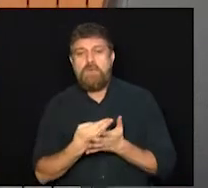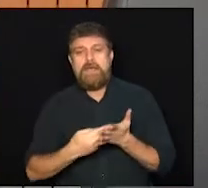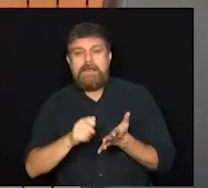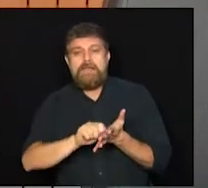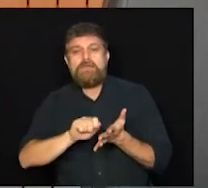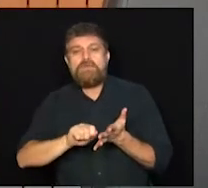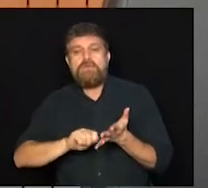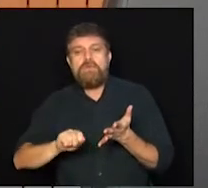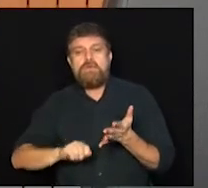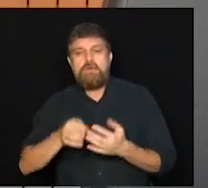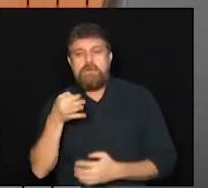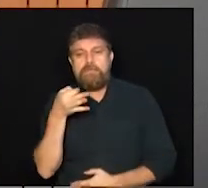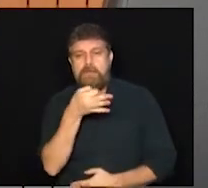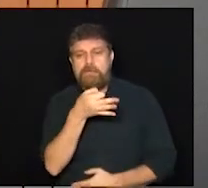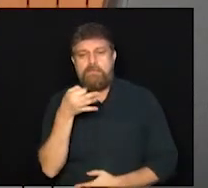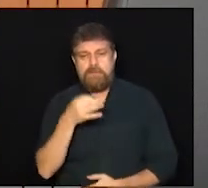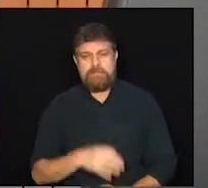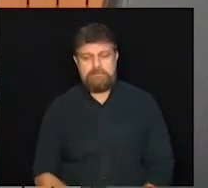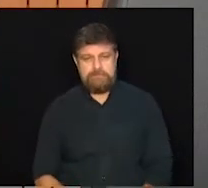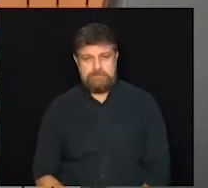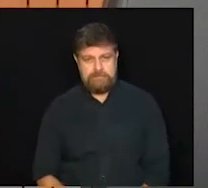palavra.